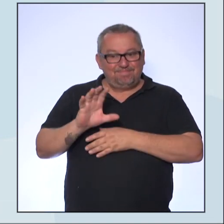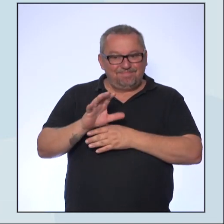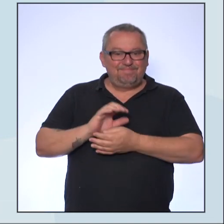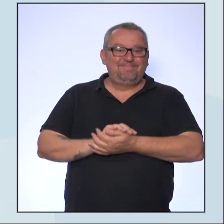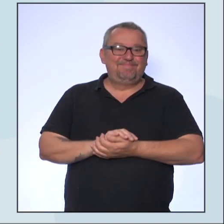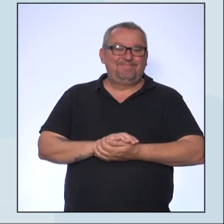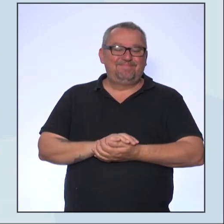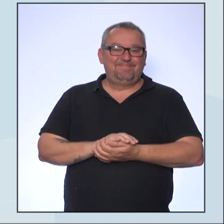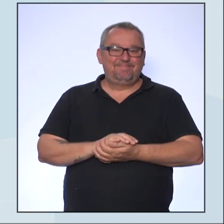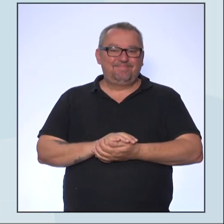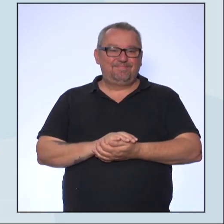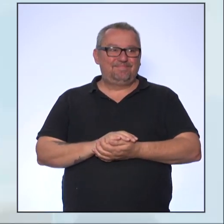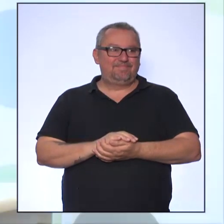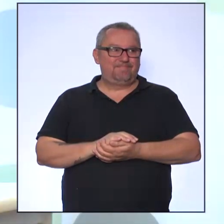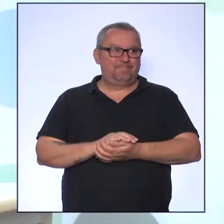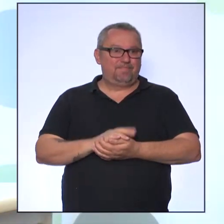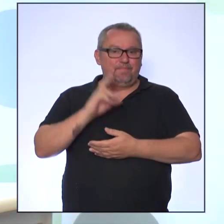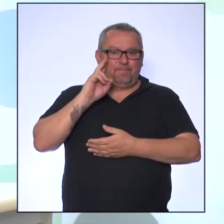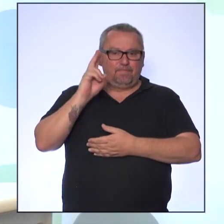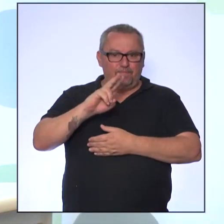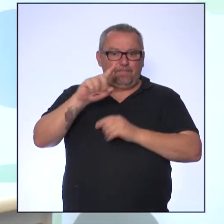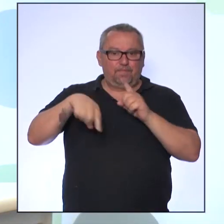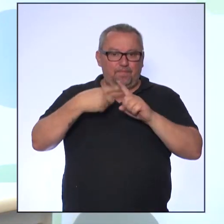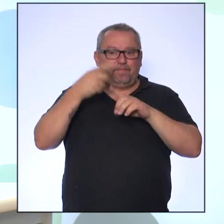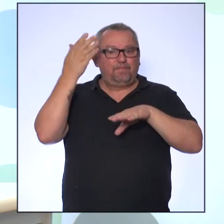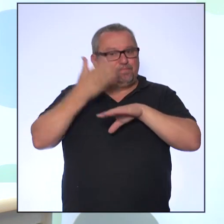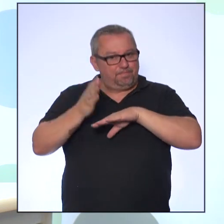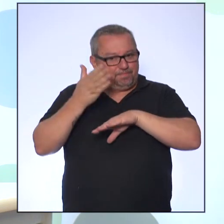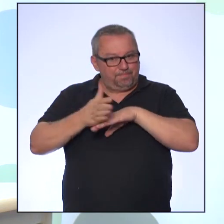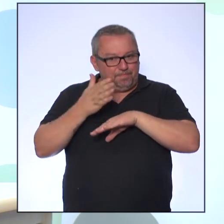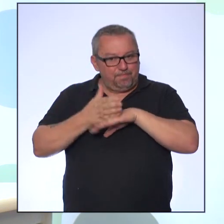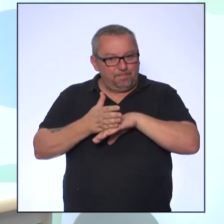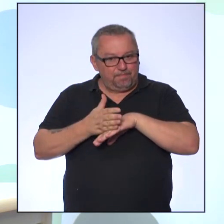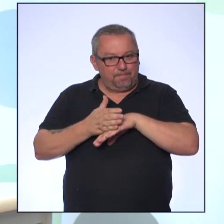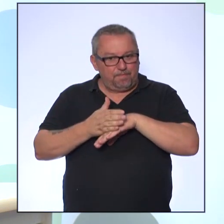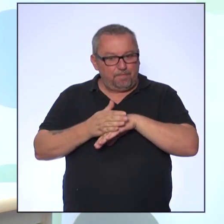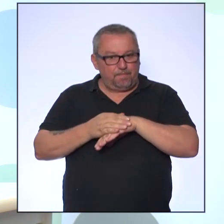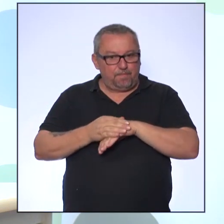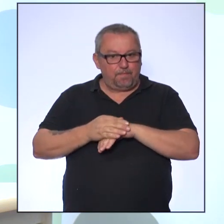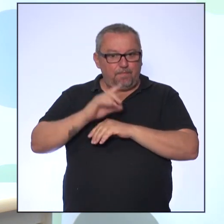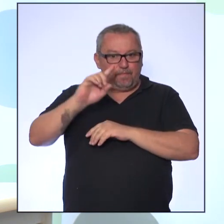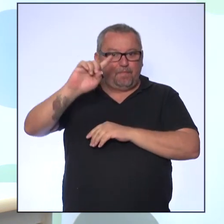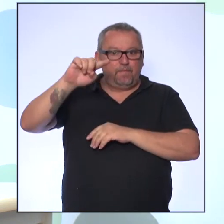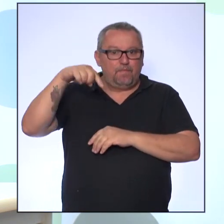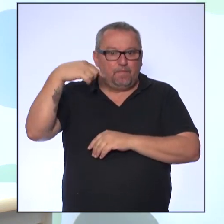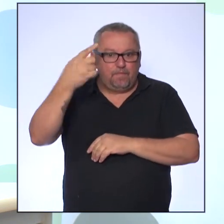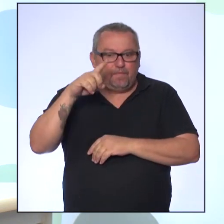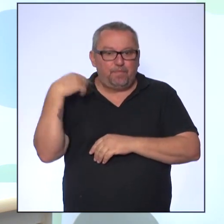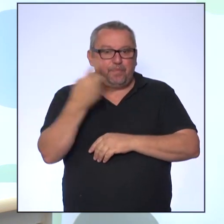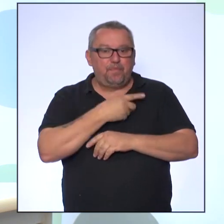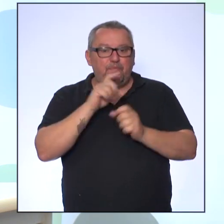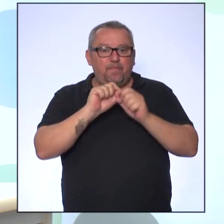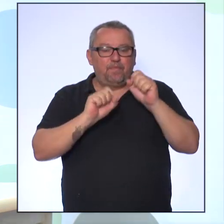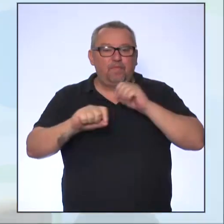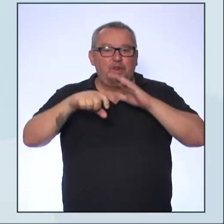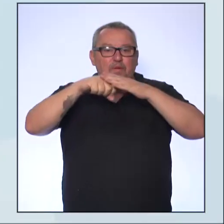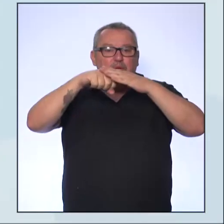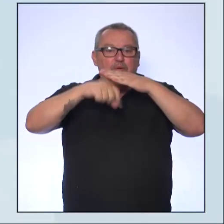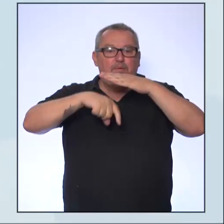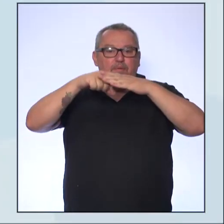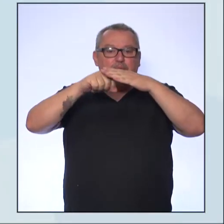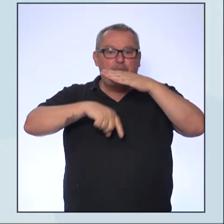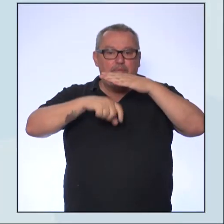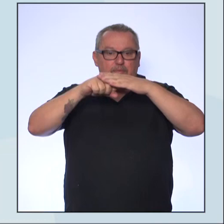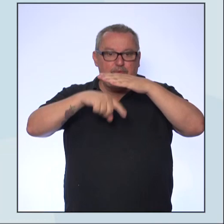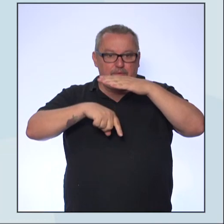Uhum. Vamos para eles mais uma atividade? Vamos? Beleza. Então, na próxima aí, nós fizemos um fluxograma.